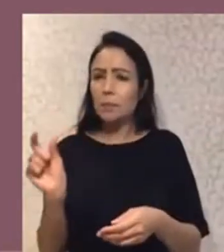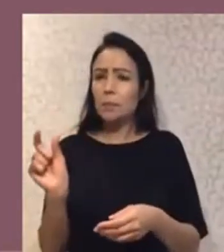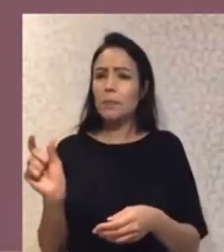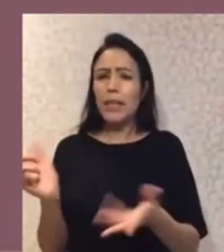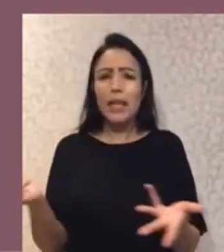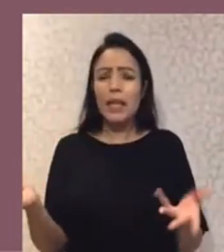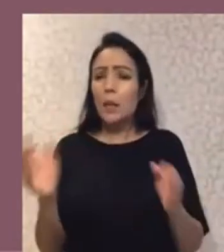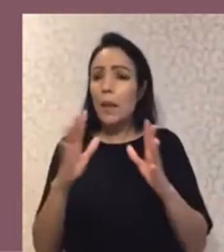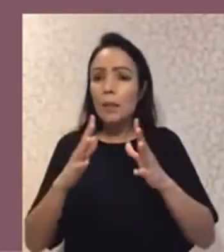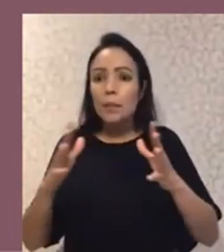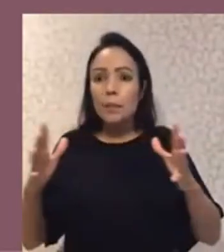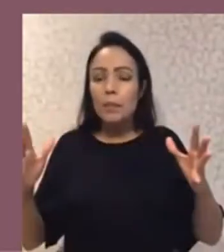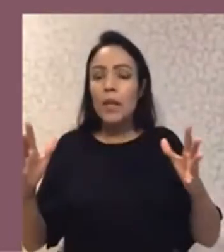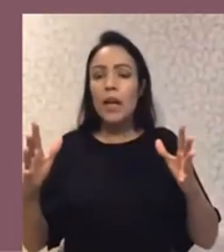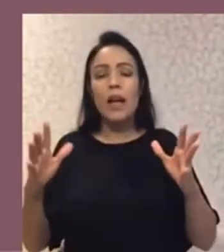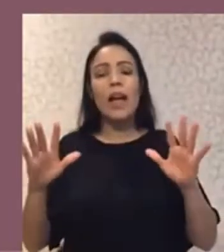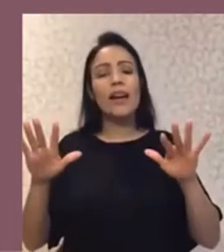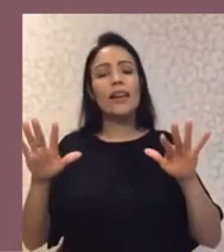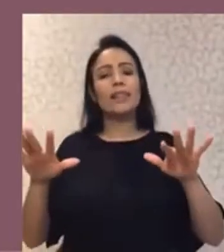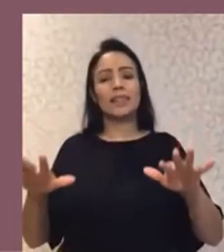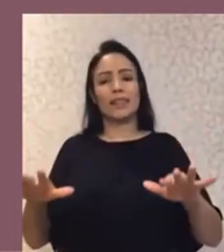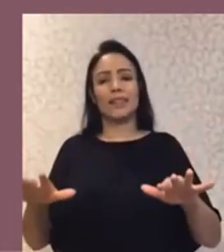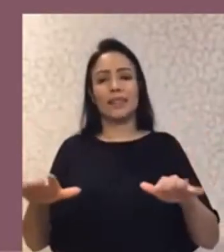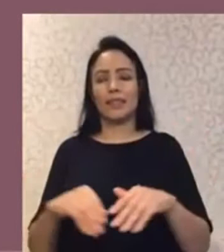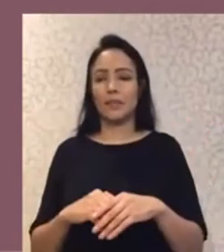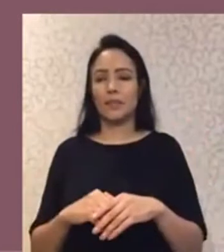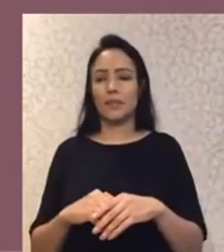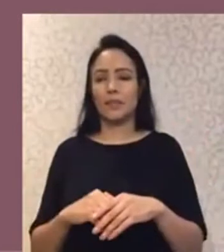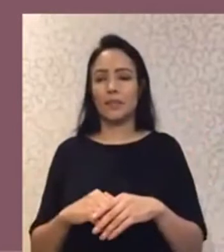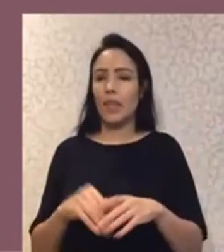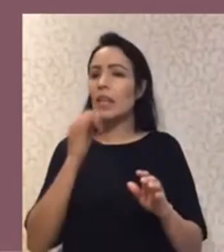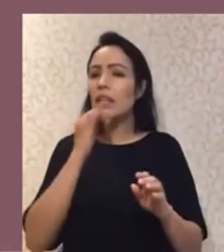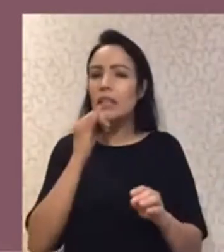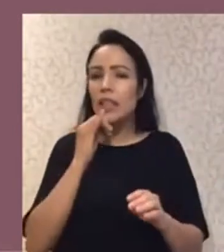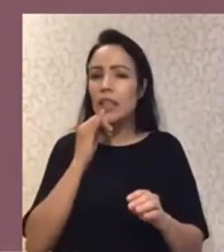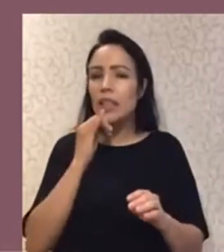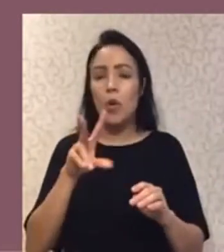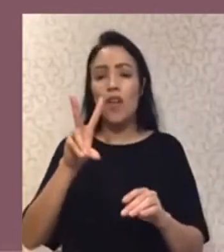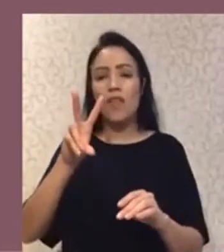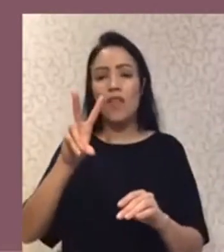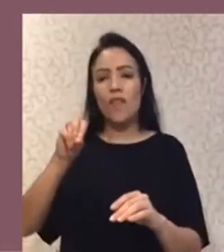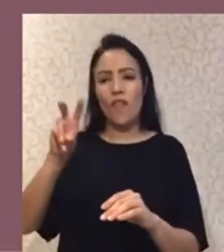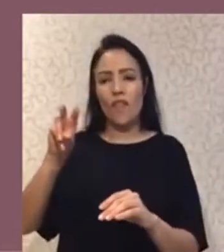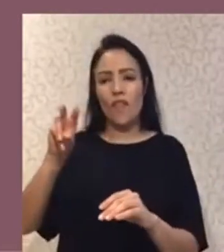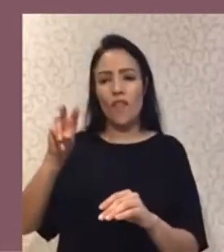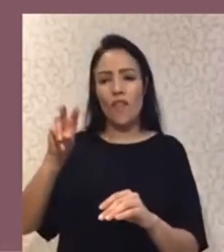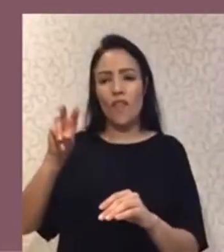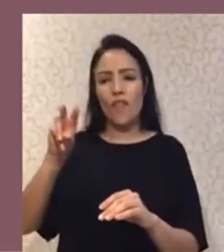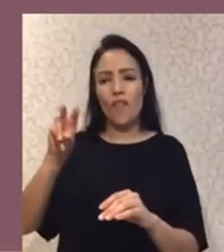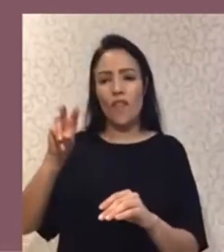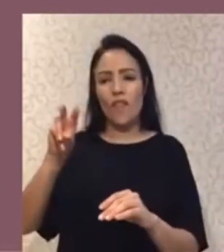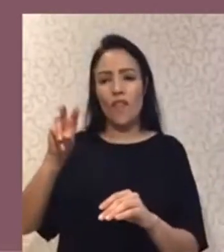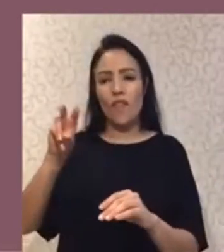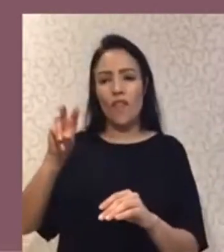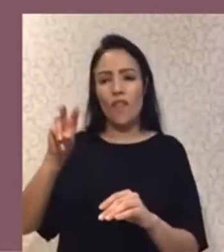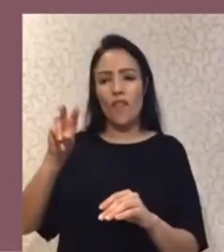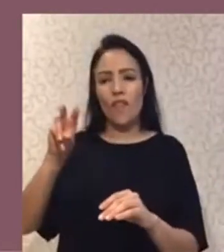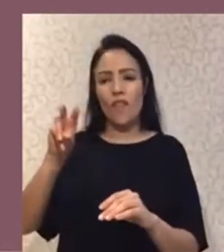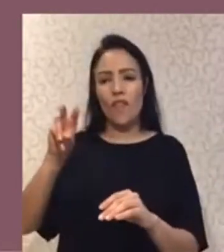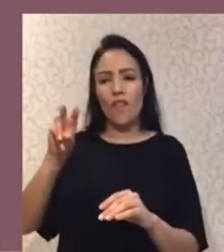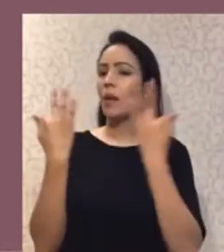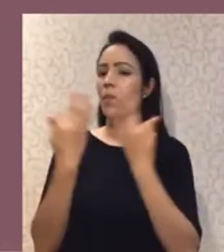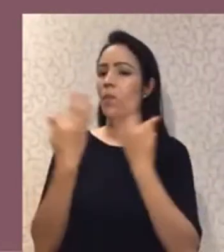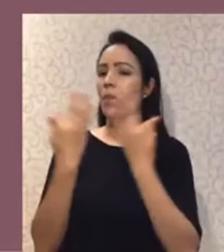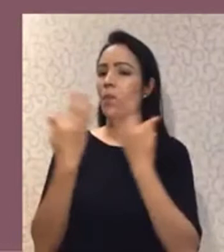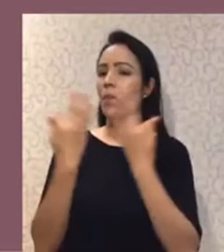mais amplo, é como funciona. Por exemplo, né, eu tenho uma avó racista, né, ou alguém tem um familiar racista. E na hora